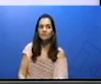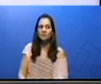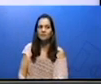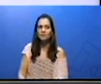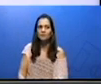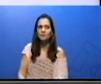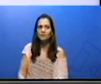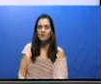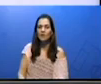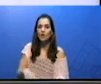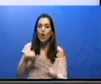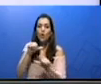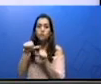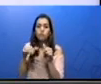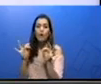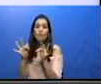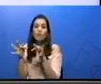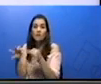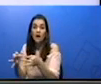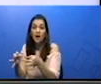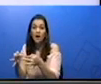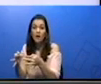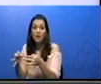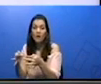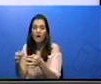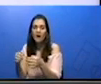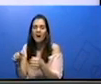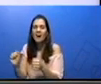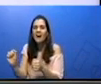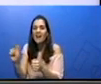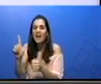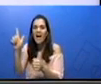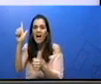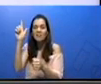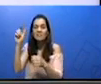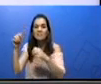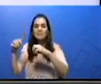gás carbônico. E temos 3 experiências,